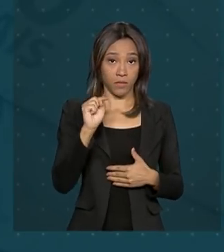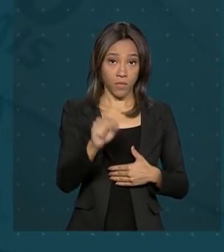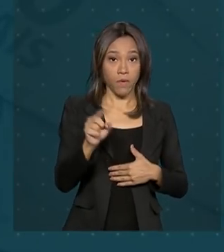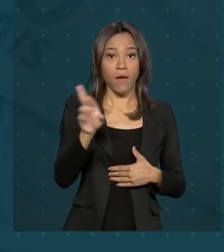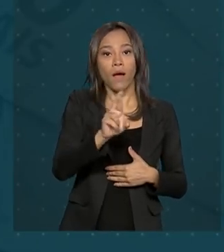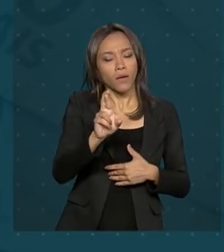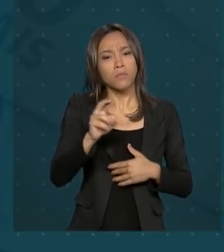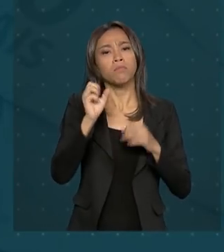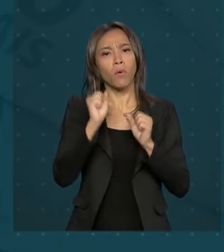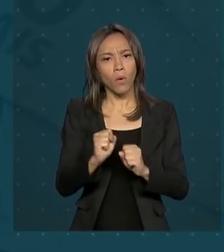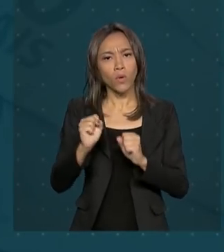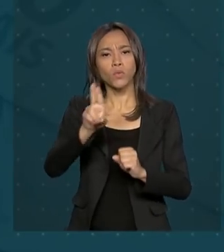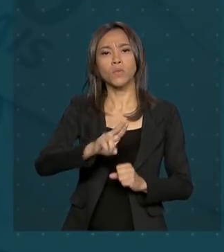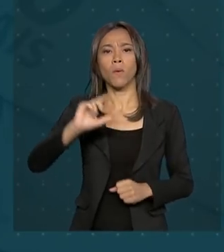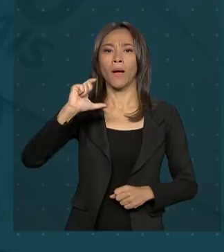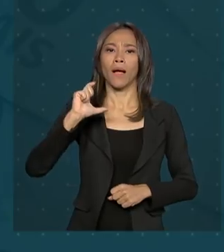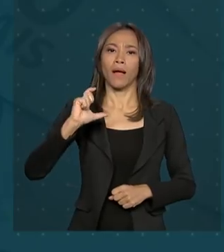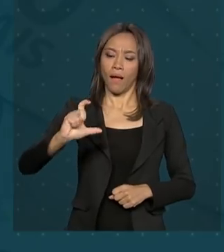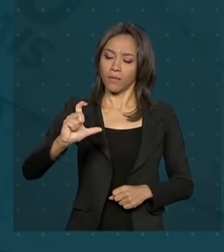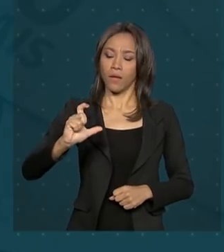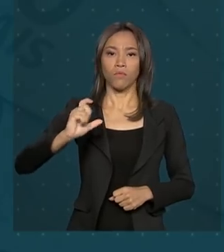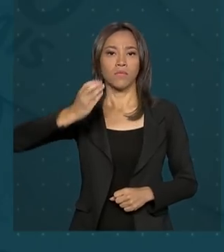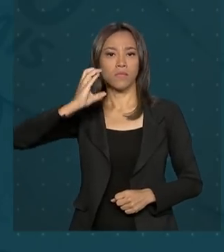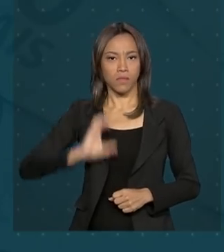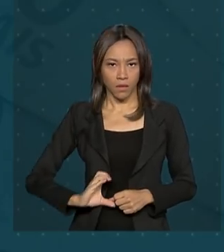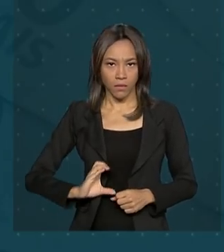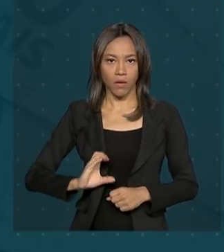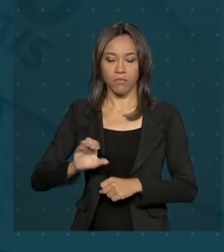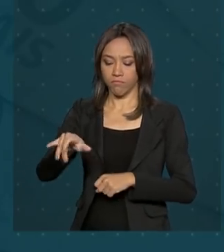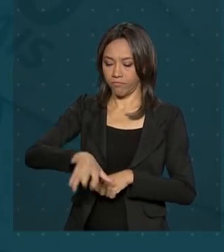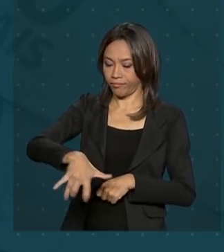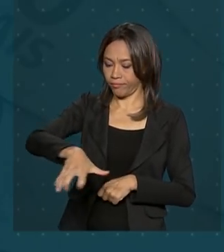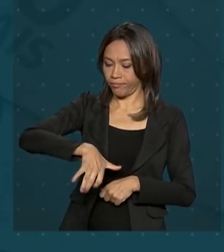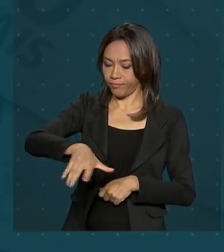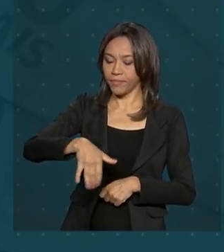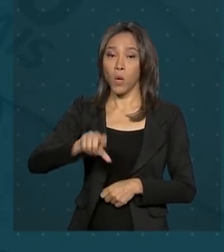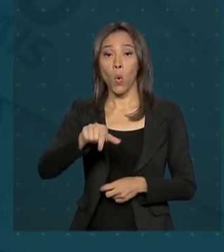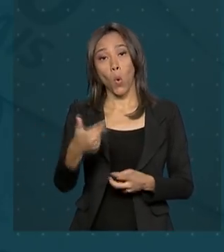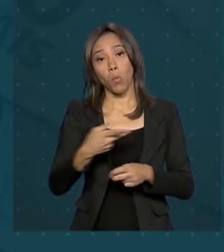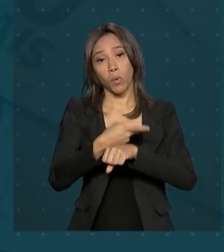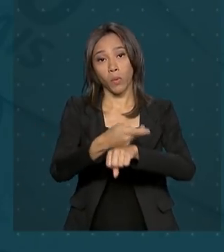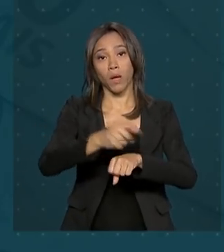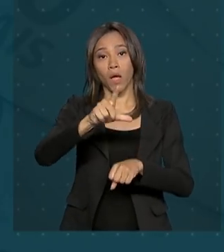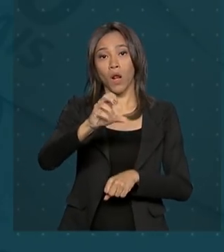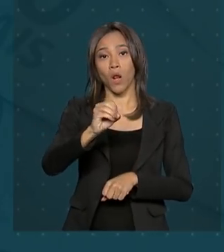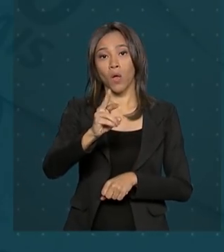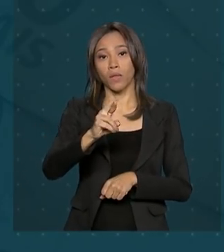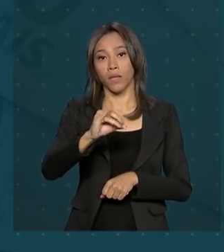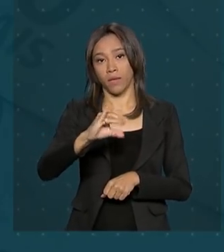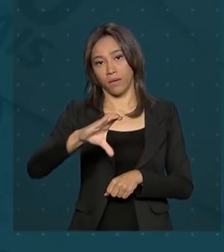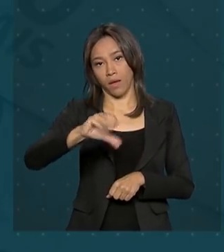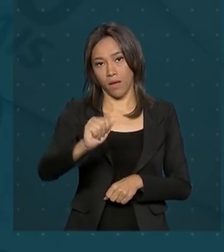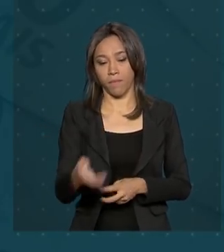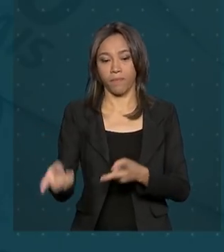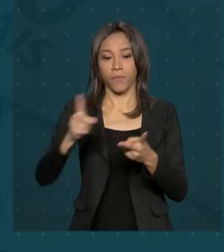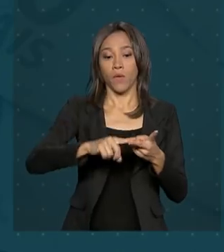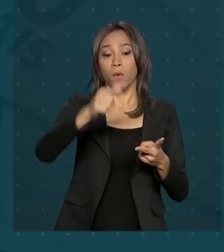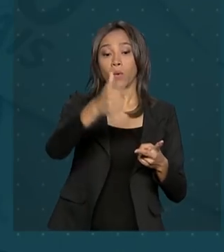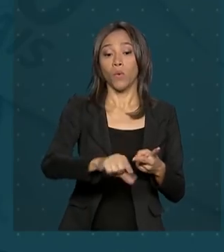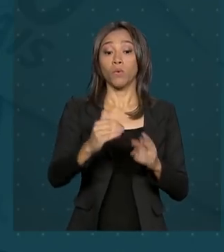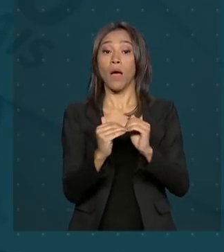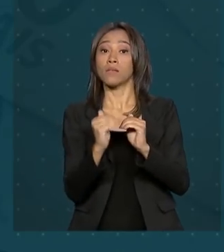ser feitos com o cartão do cidadão nos terminais de autoatendimento e lotéricas. Os valores acima de 3 mil reais